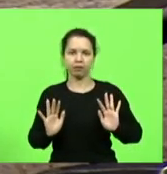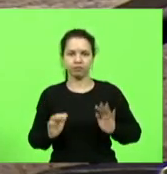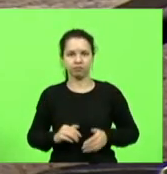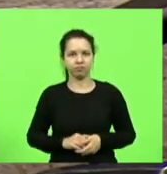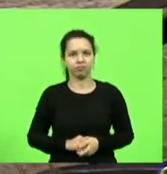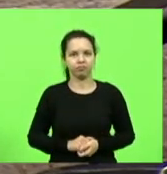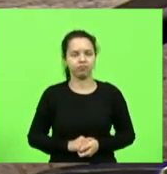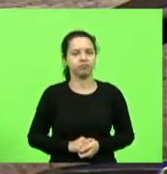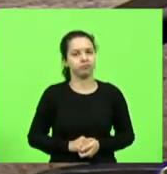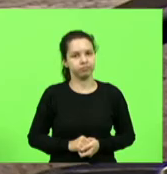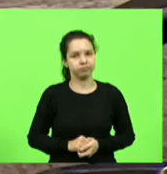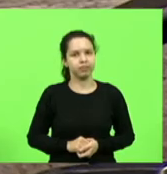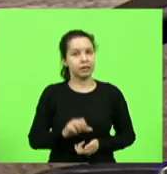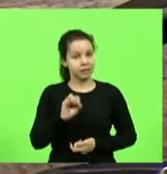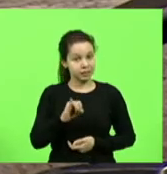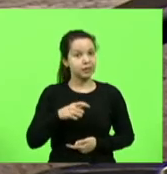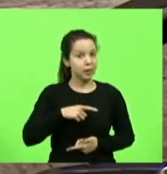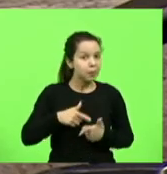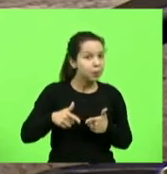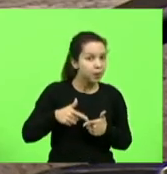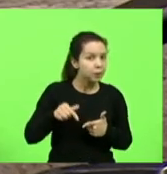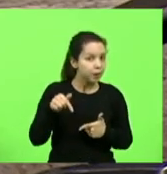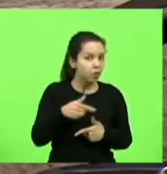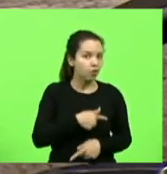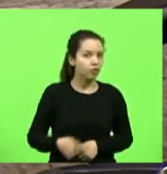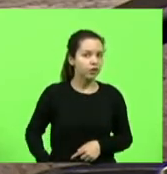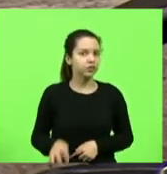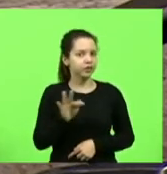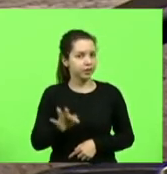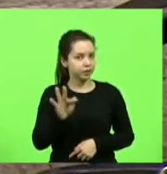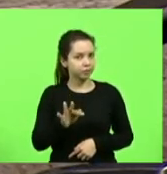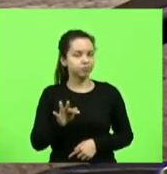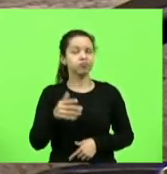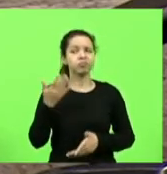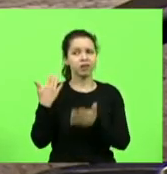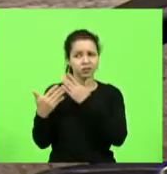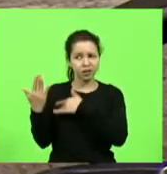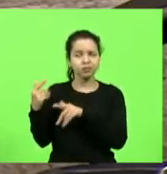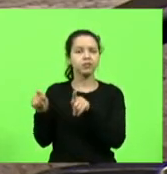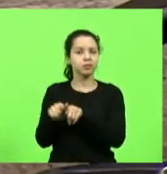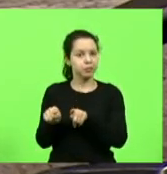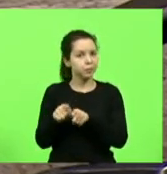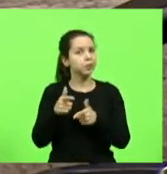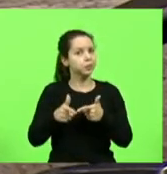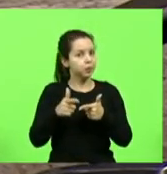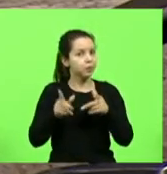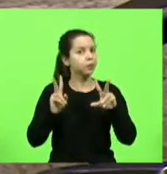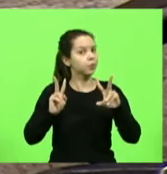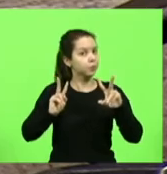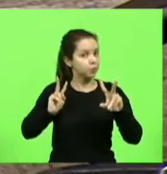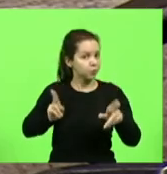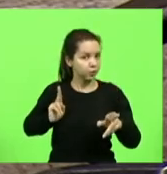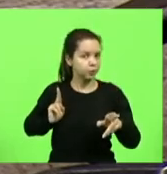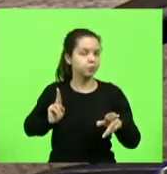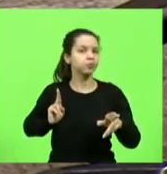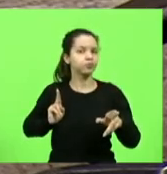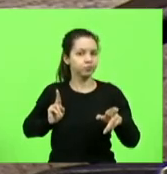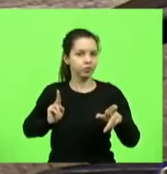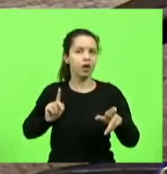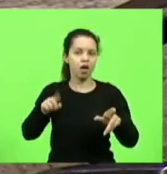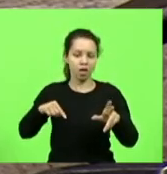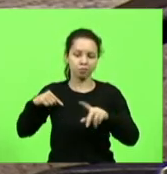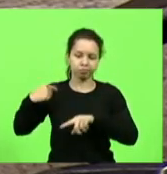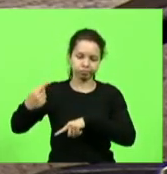Se existe problema nesse governo federal, como todos os outros existiram. E isso segue uma cadeia, e vem de senador,